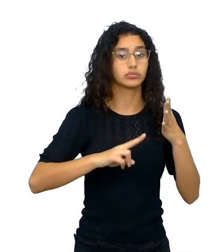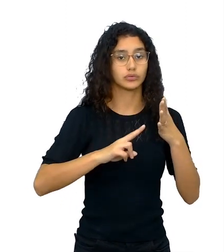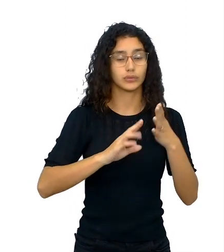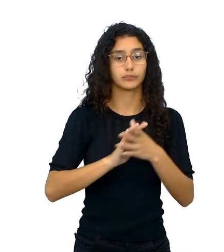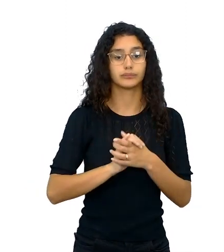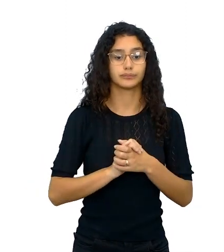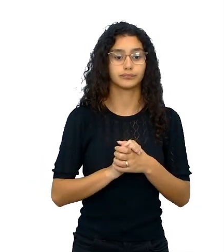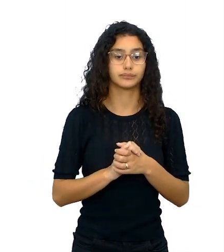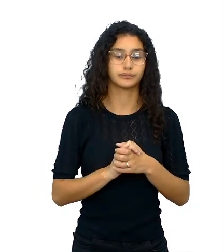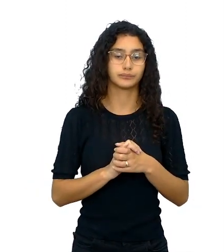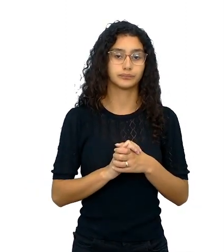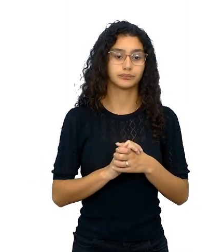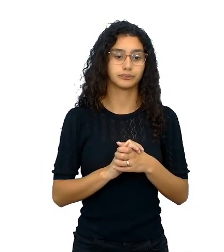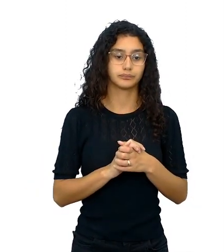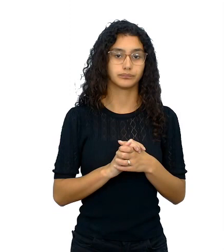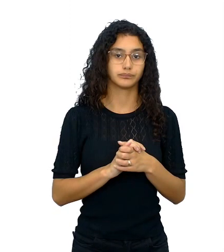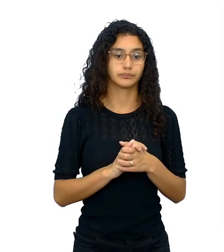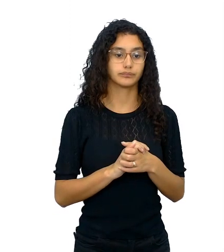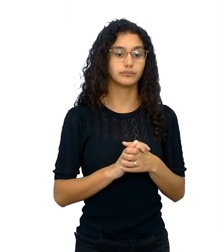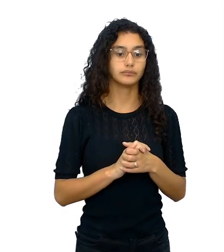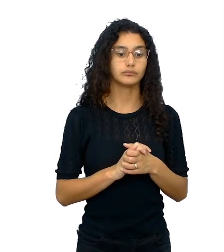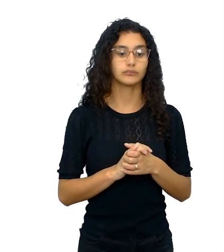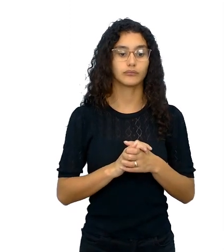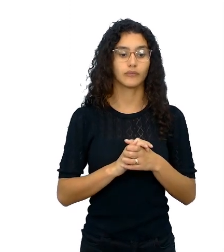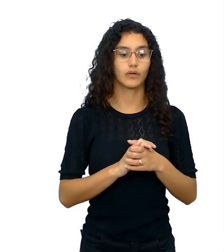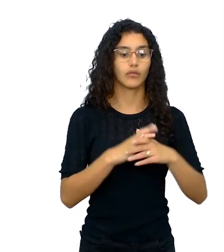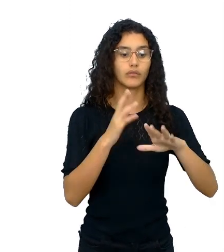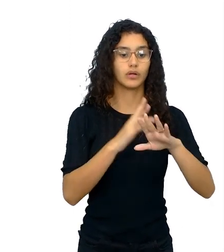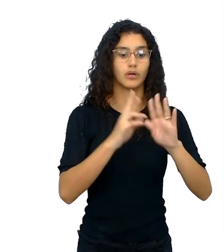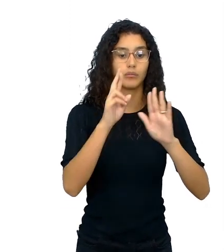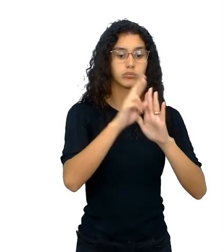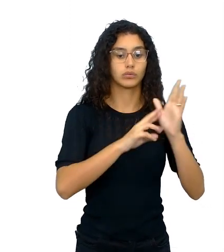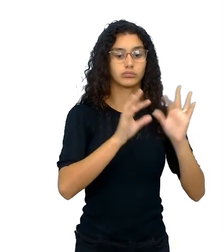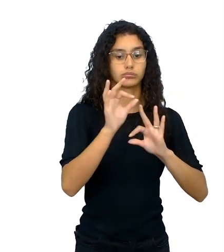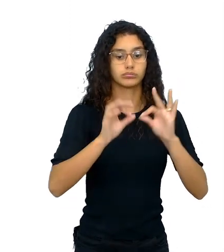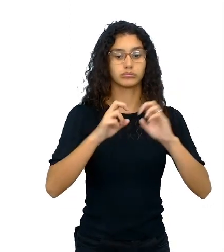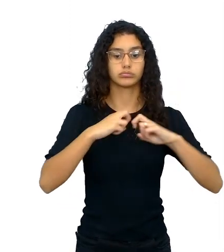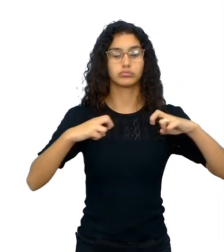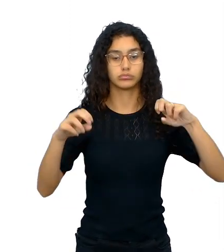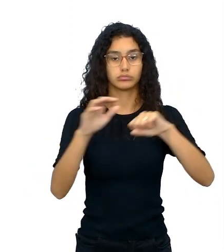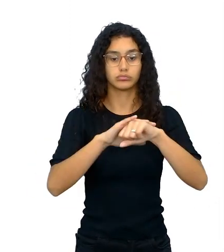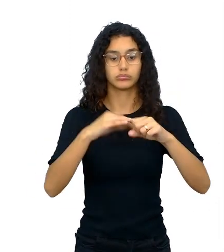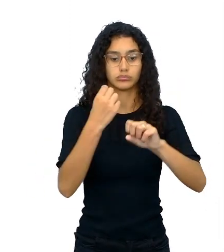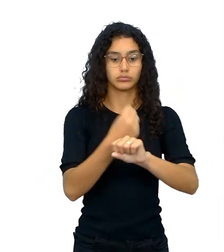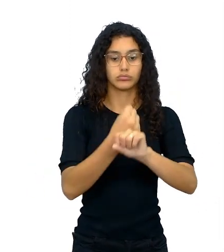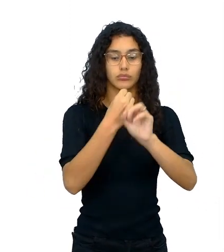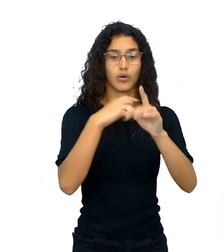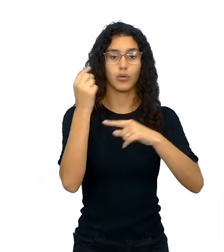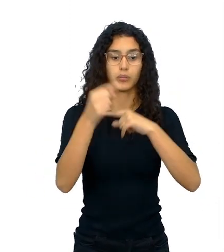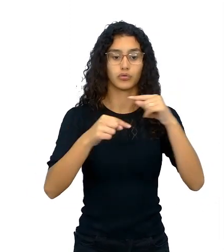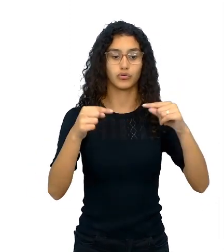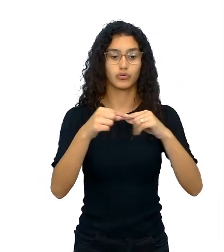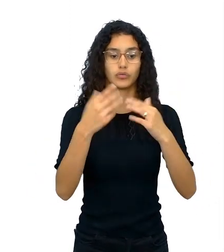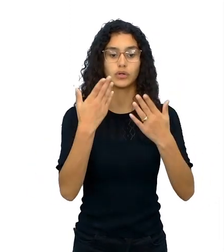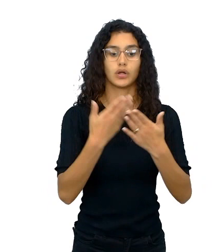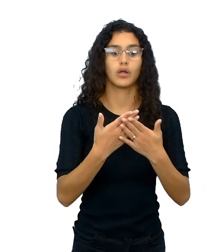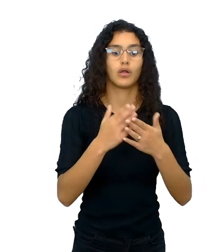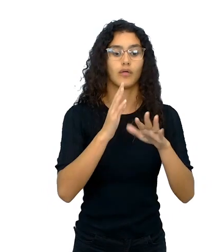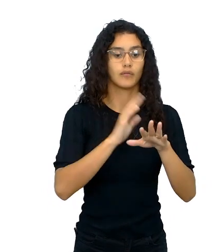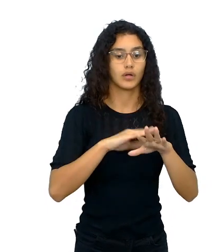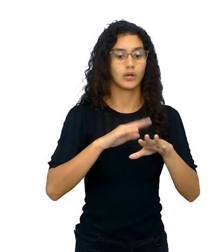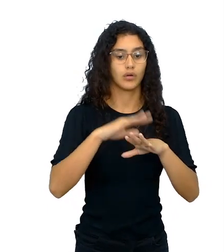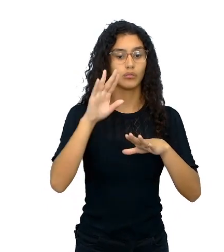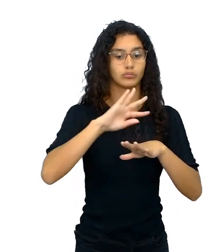dos romances, tá? E aí, elaborar um roteiro de organização de roda literária virtual, os objetivos da aula, né?